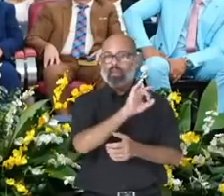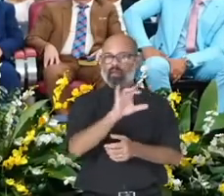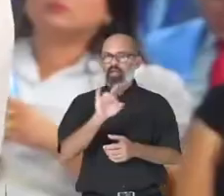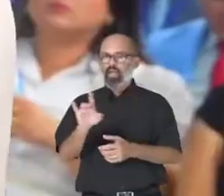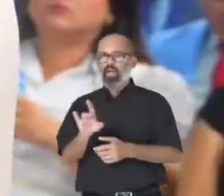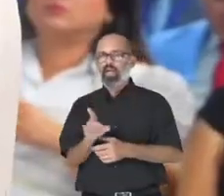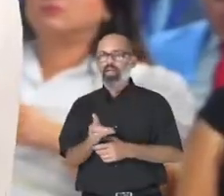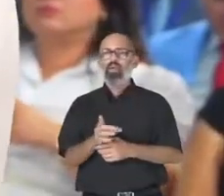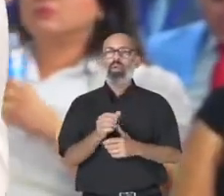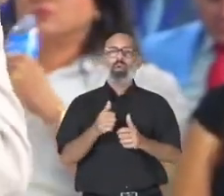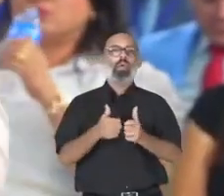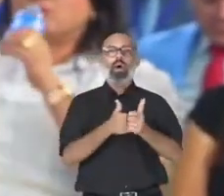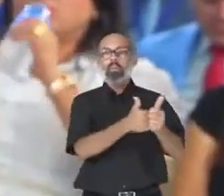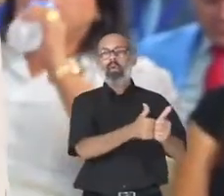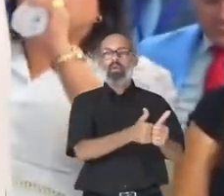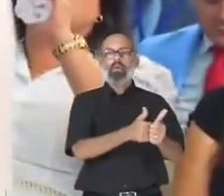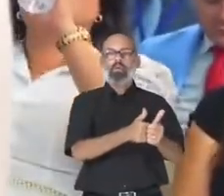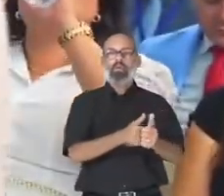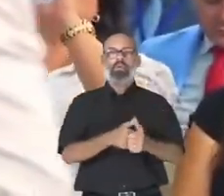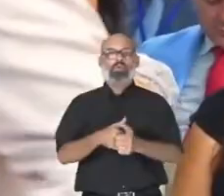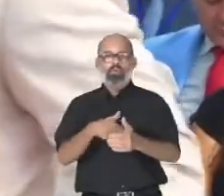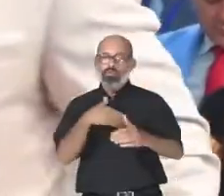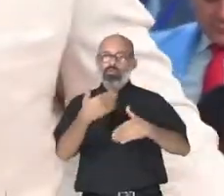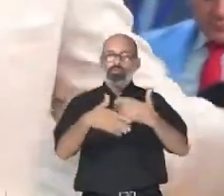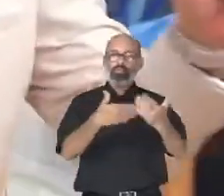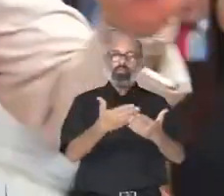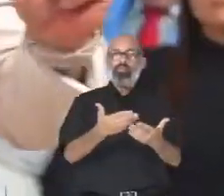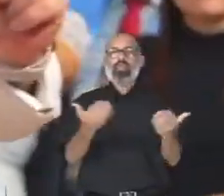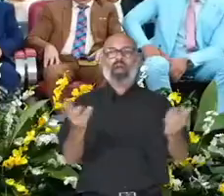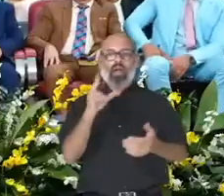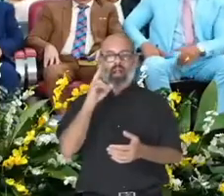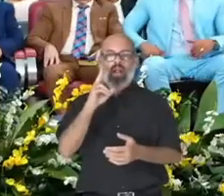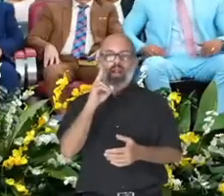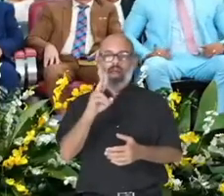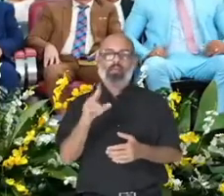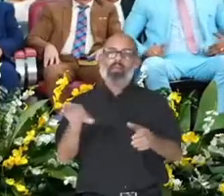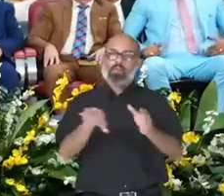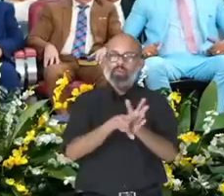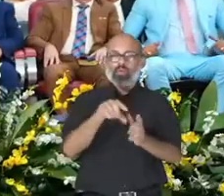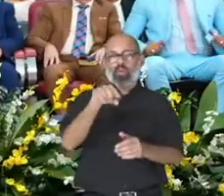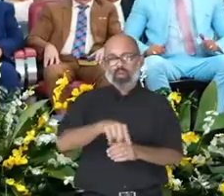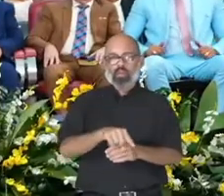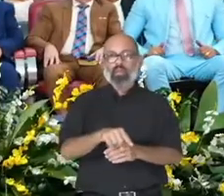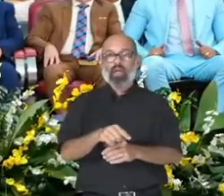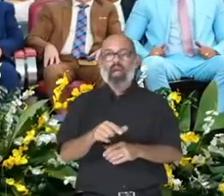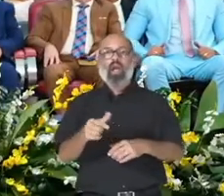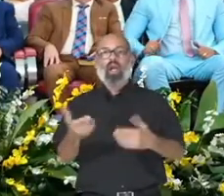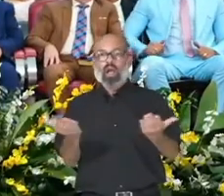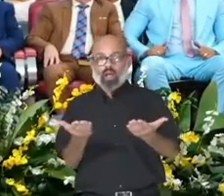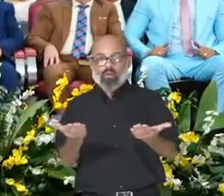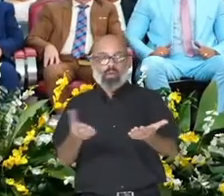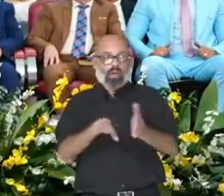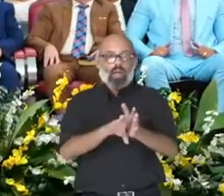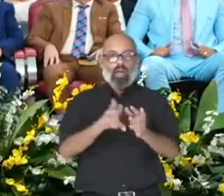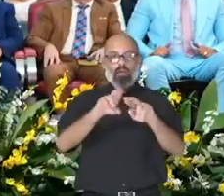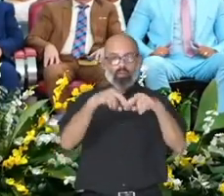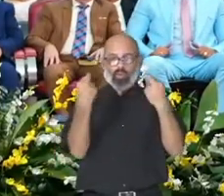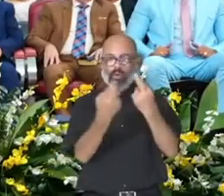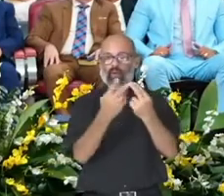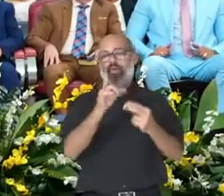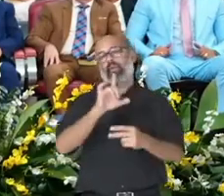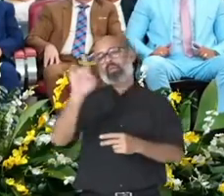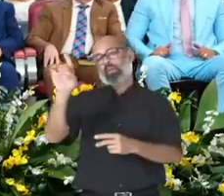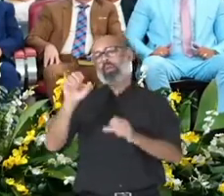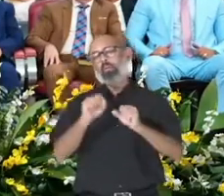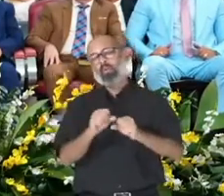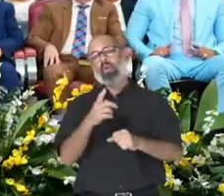um apóstolo. Vocês vão dar sequência. Lembram quando eu cheguei aqui, o que eu falei para vocês? É chegado o reino de Deus entre vós. Agora eu posso